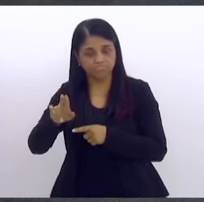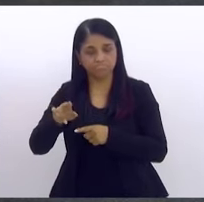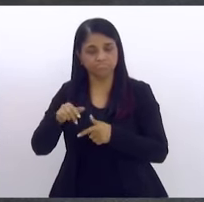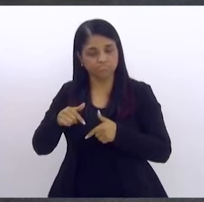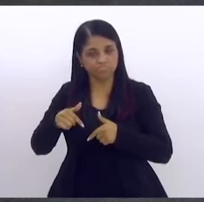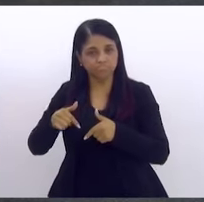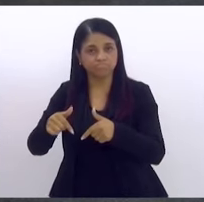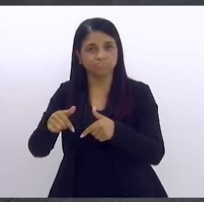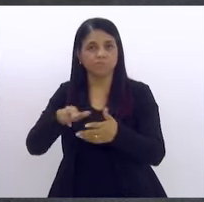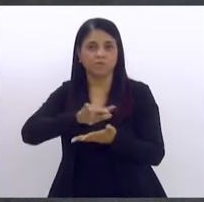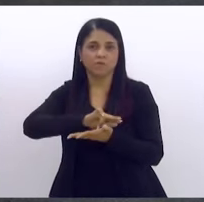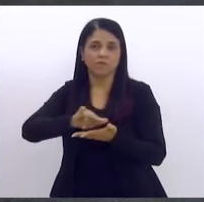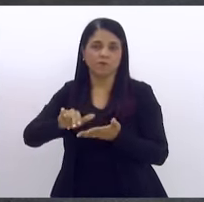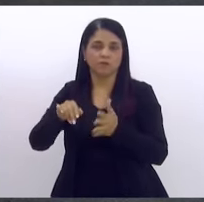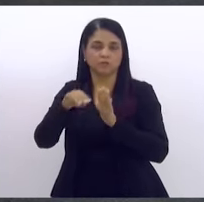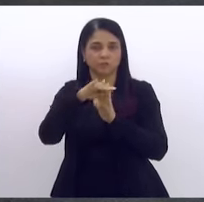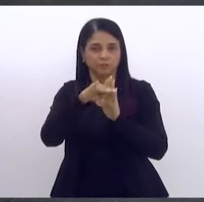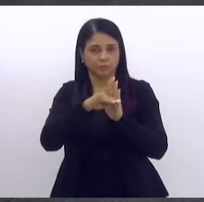Cláudio Castro.